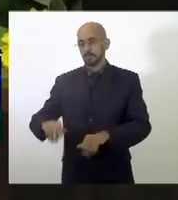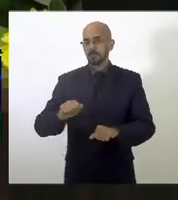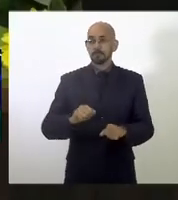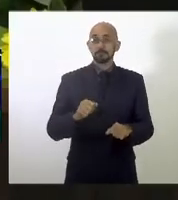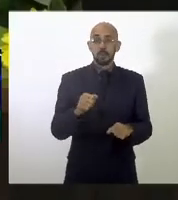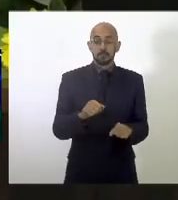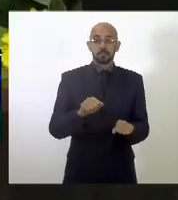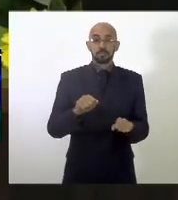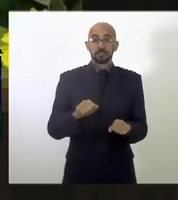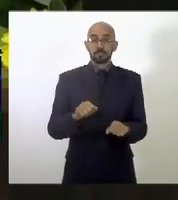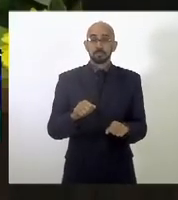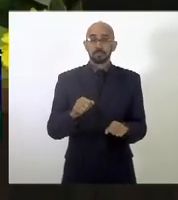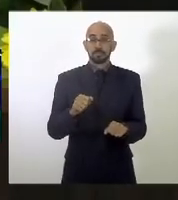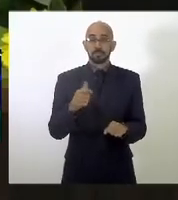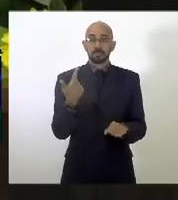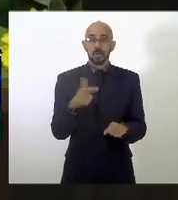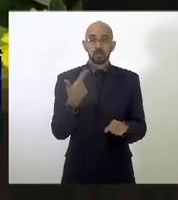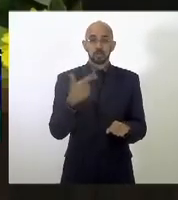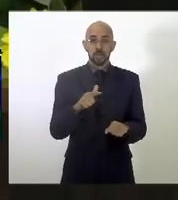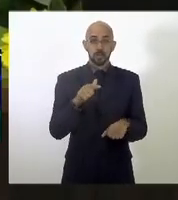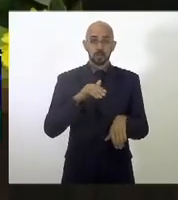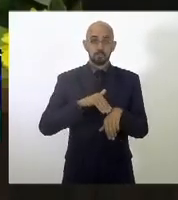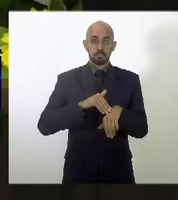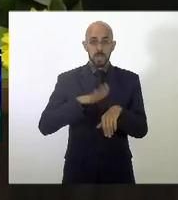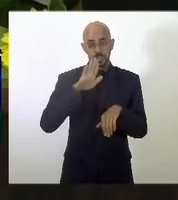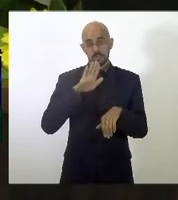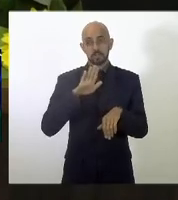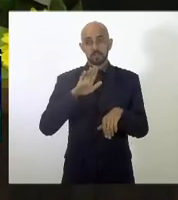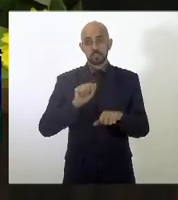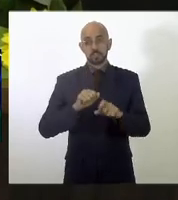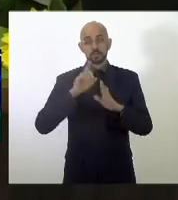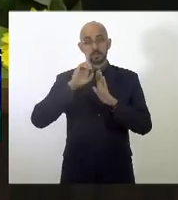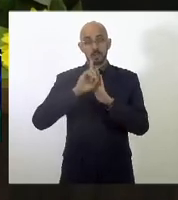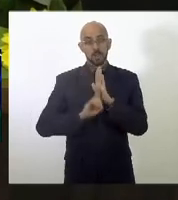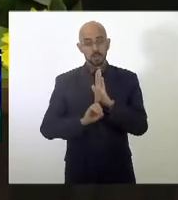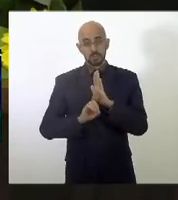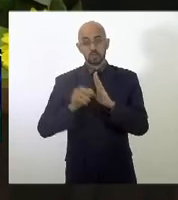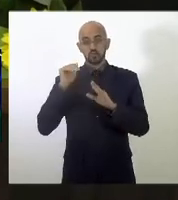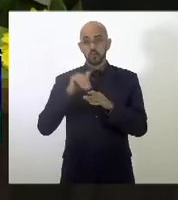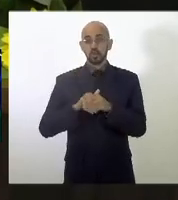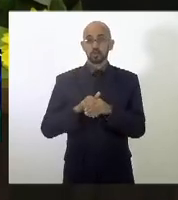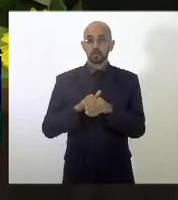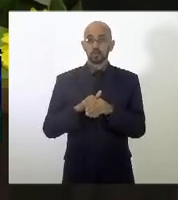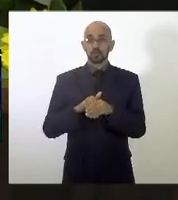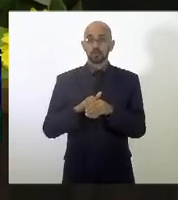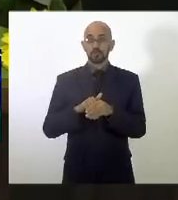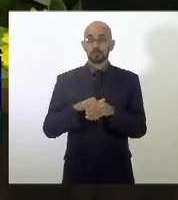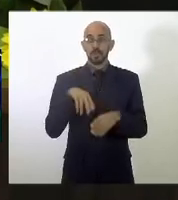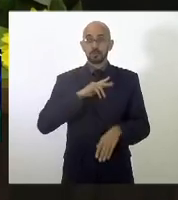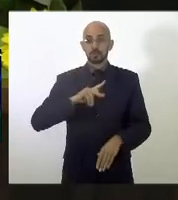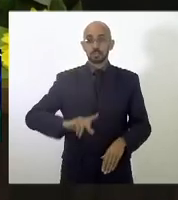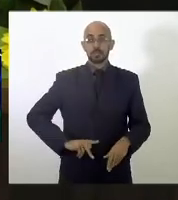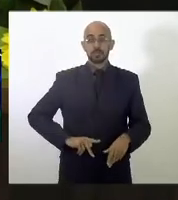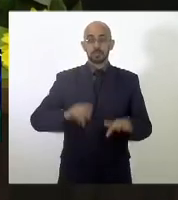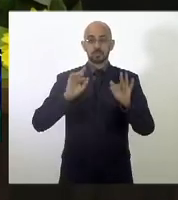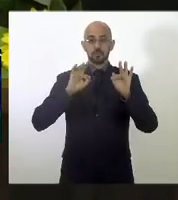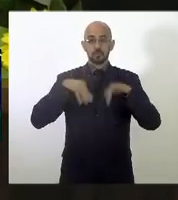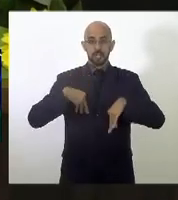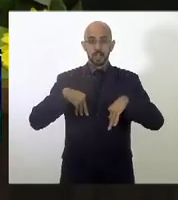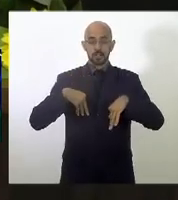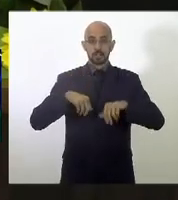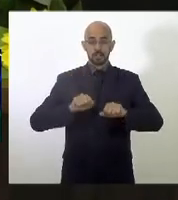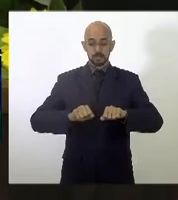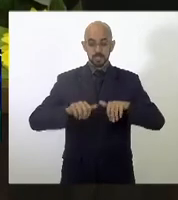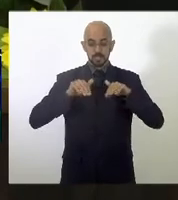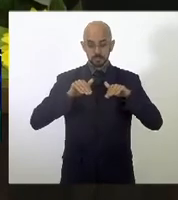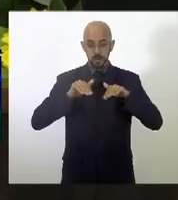havendo quem queira declarar voto, a presidência declara encerrada a sessão ordinária do